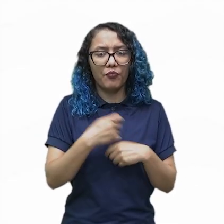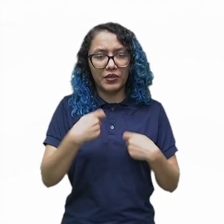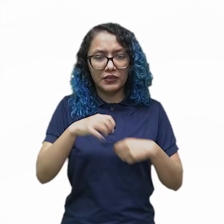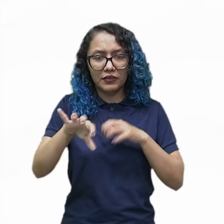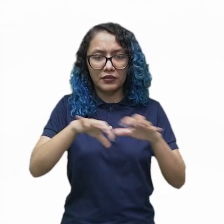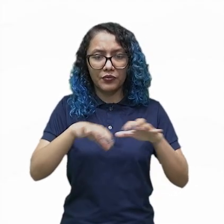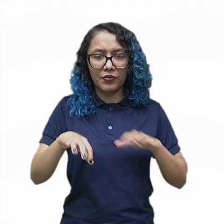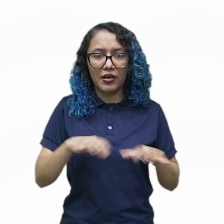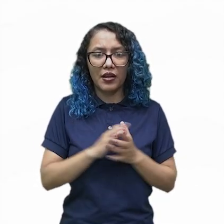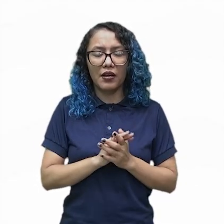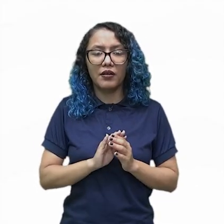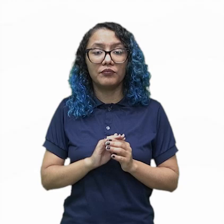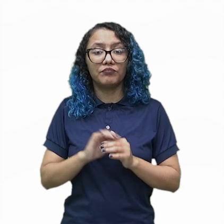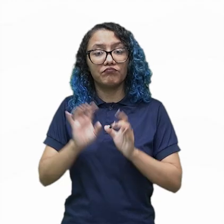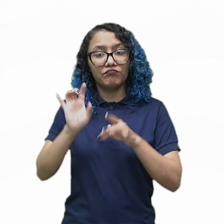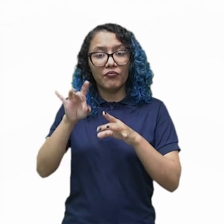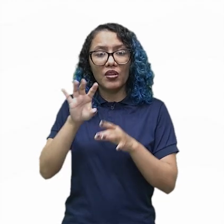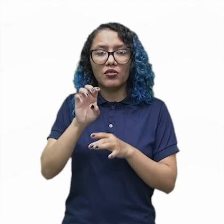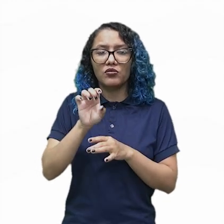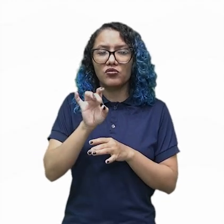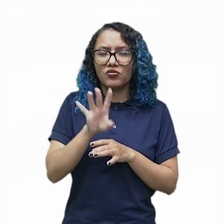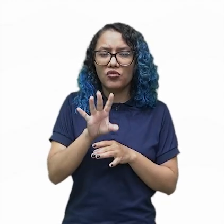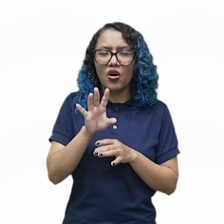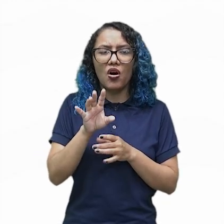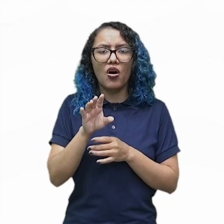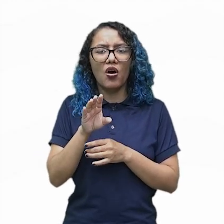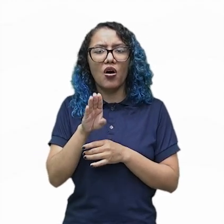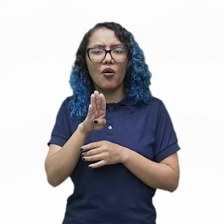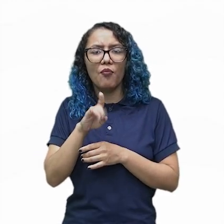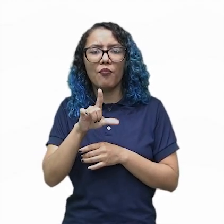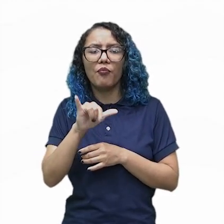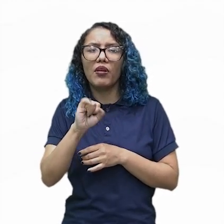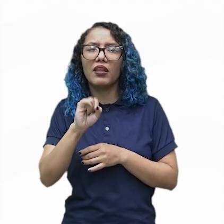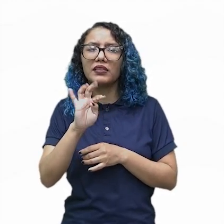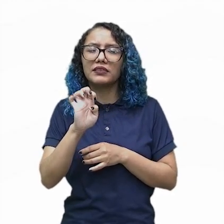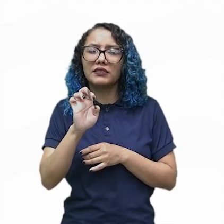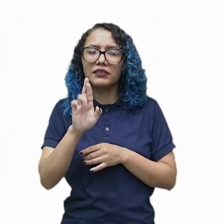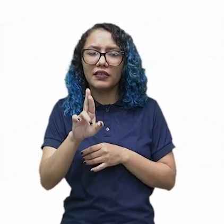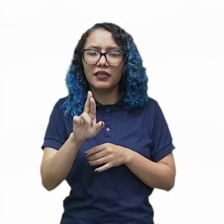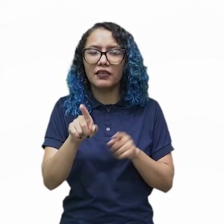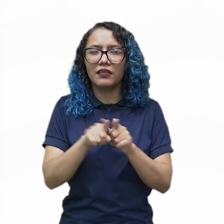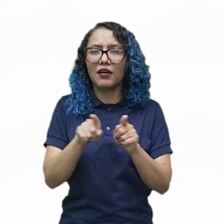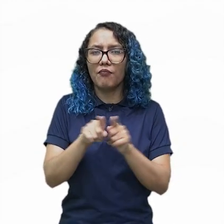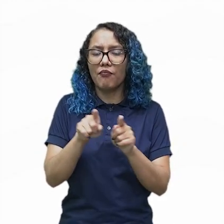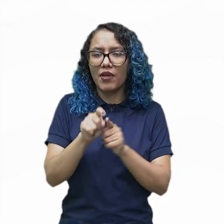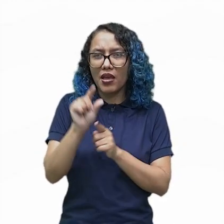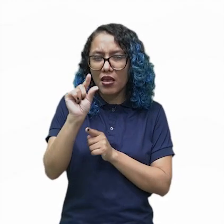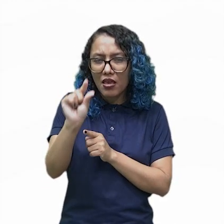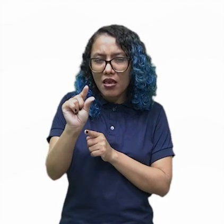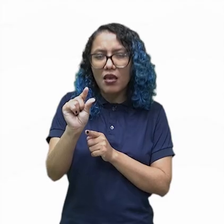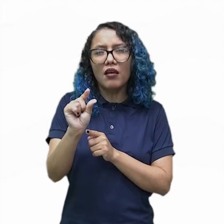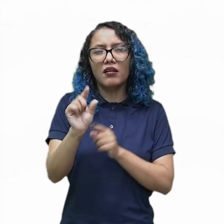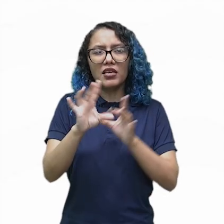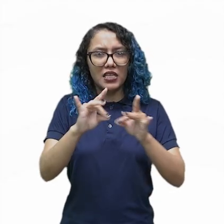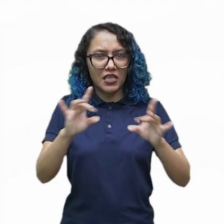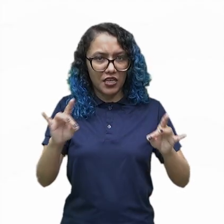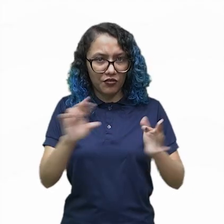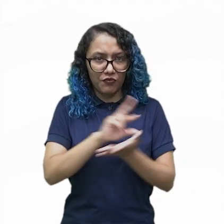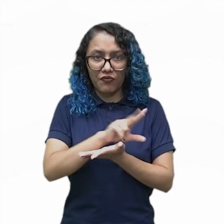apenas blister, cápsulas, líquidos e etc, tá, gente? Então, você já pensou sobre isso, né? Já